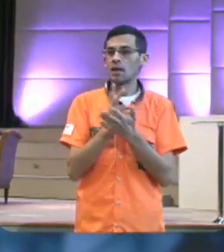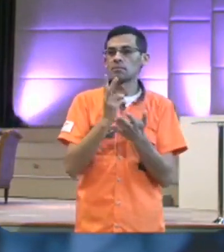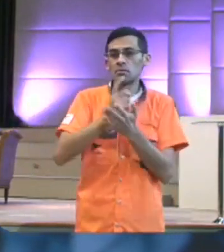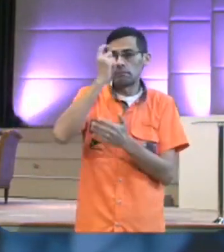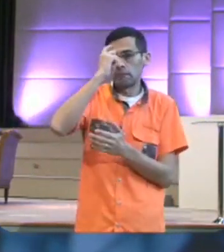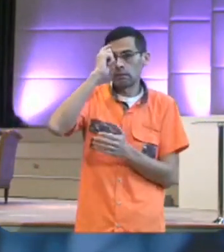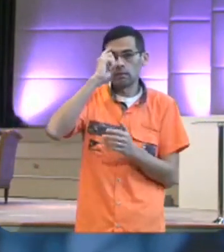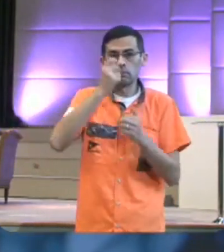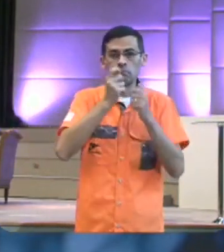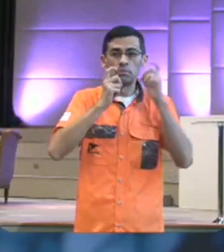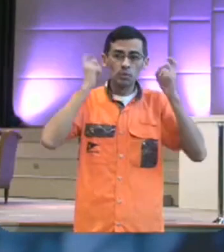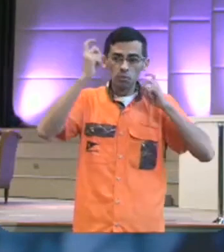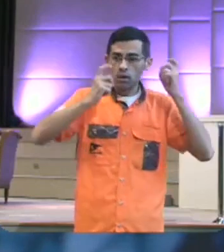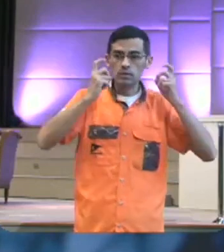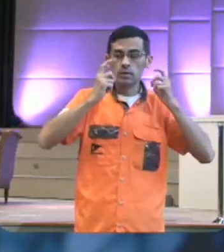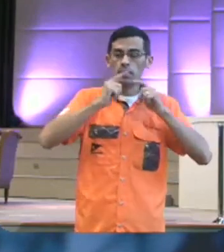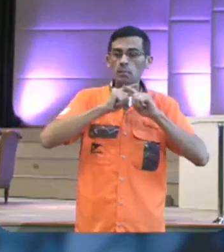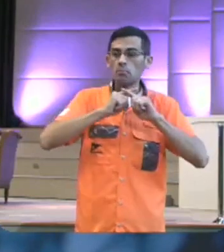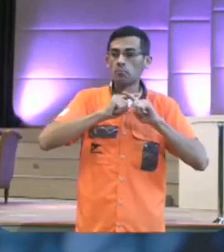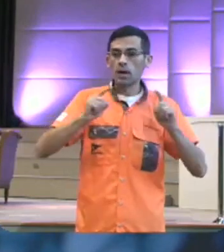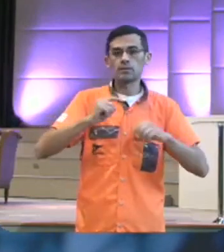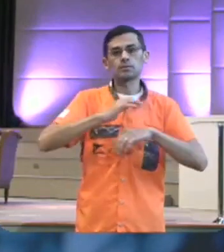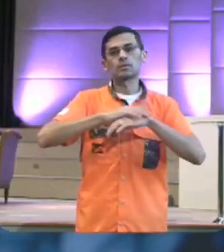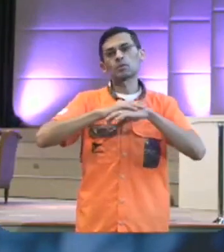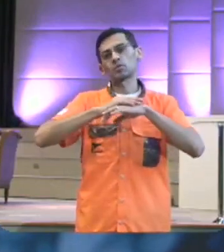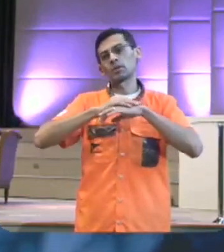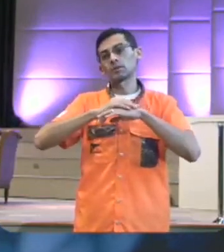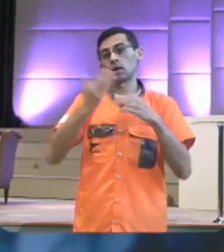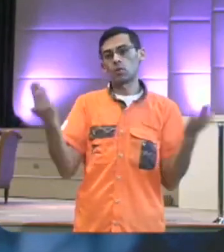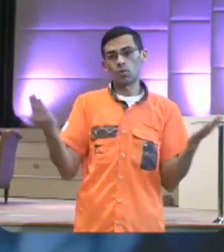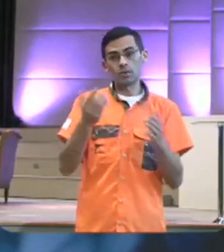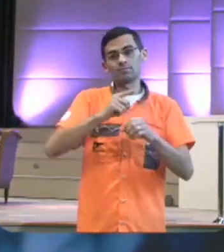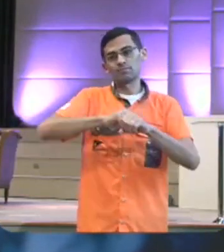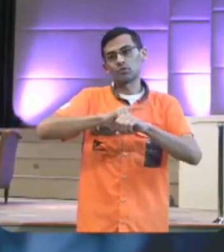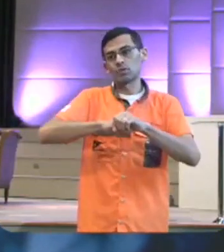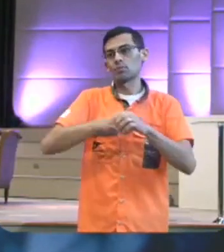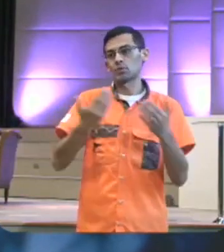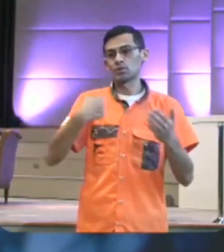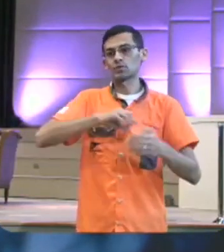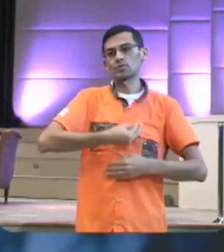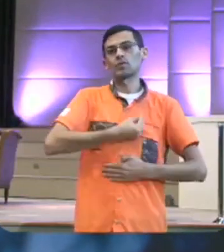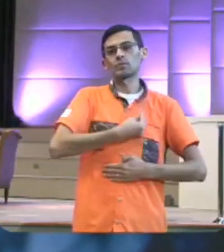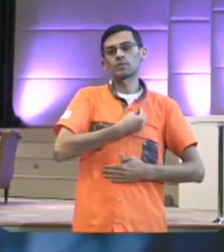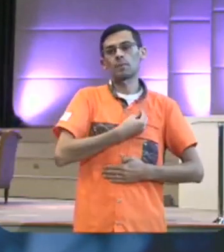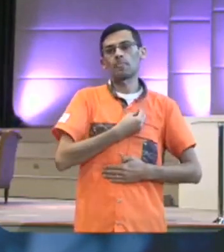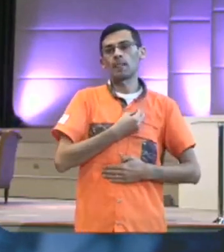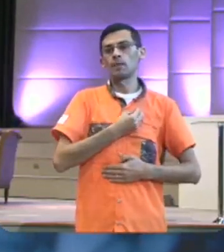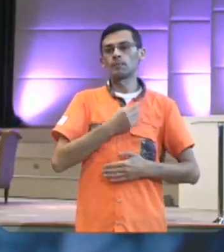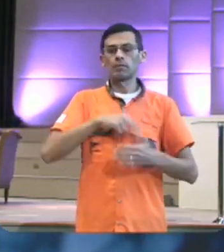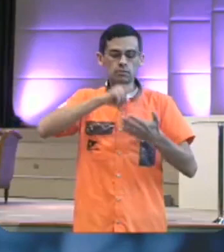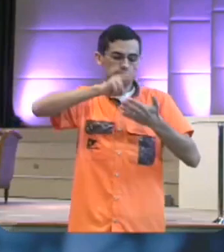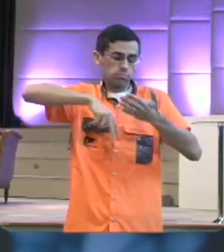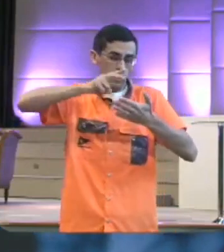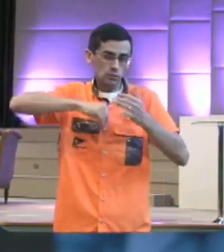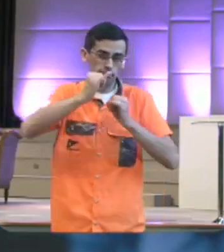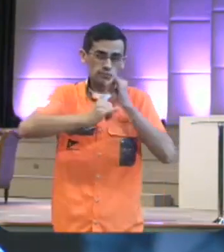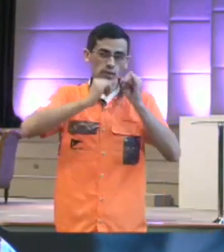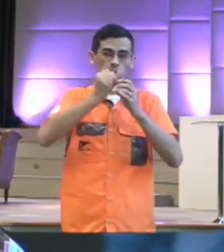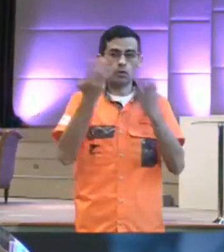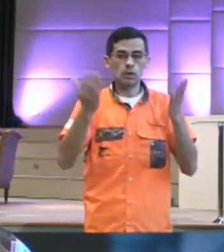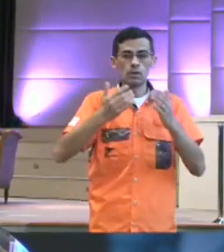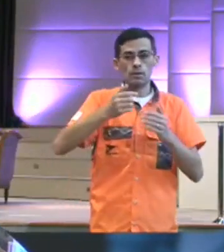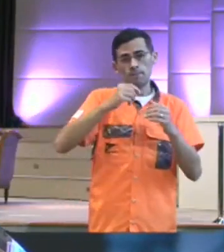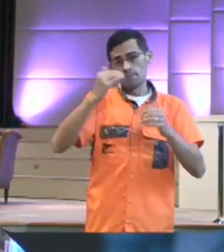E essa é uma doença do século. Estava lendo um livro essa semana que diz que nos próximos 10